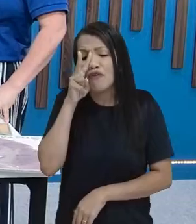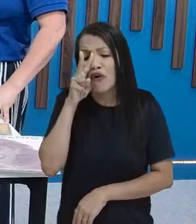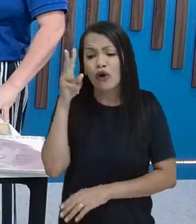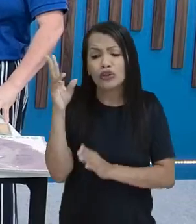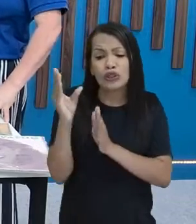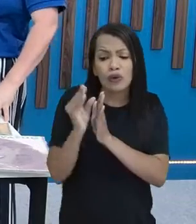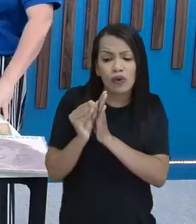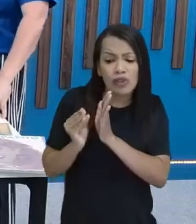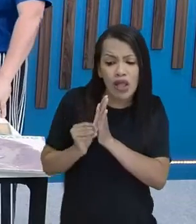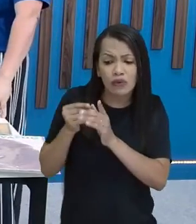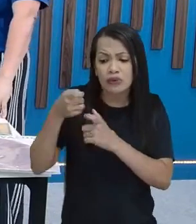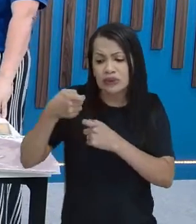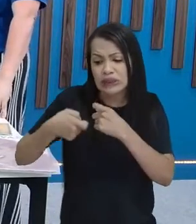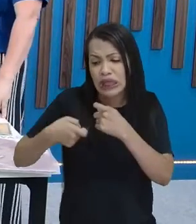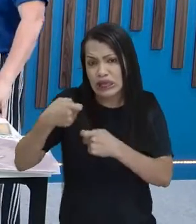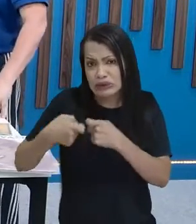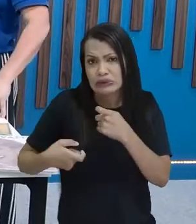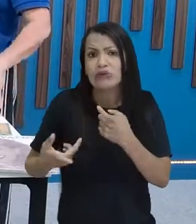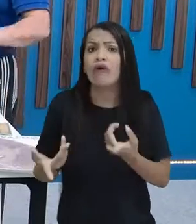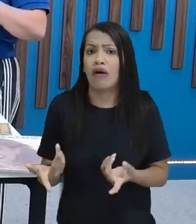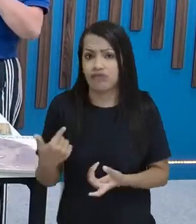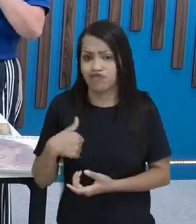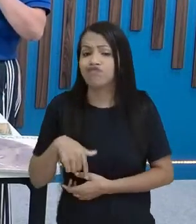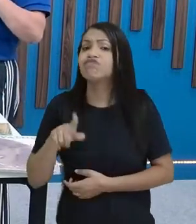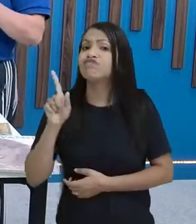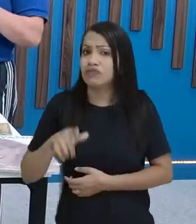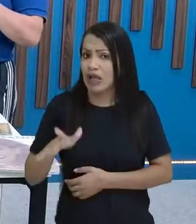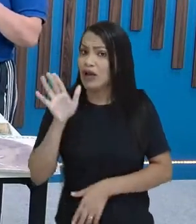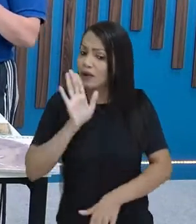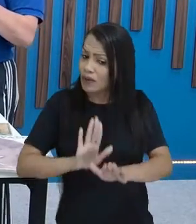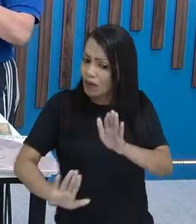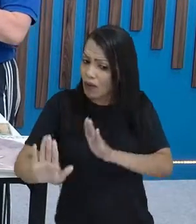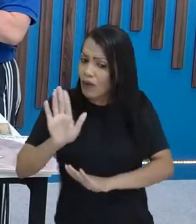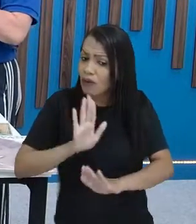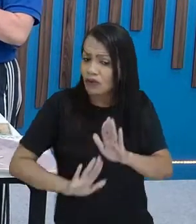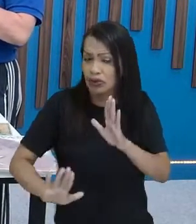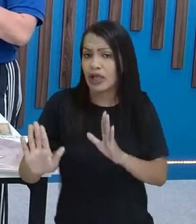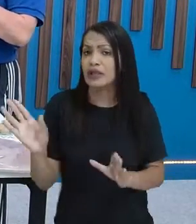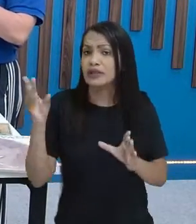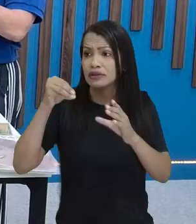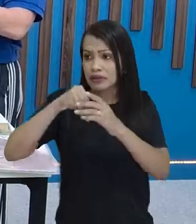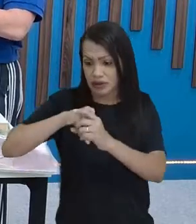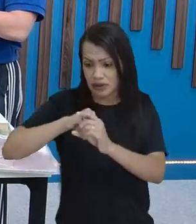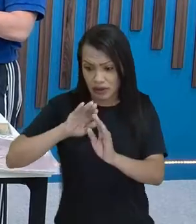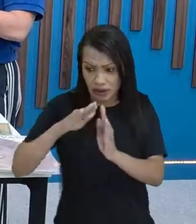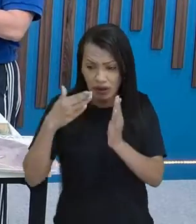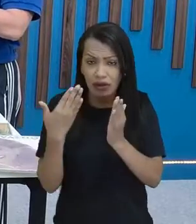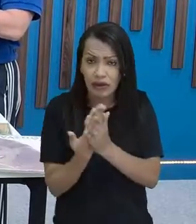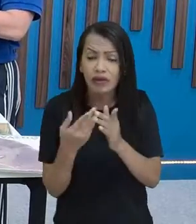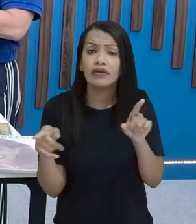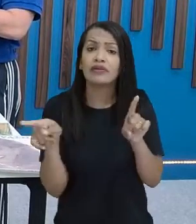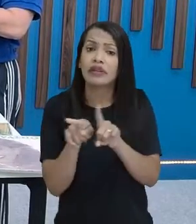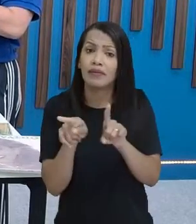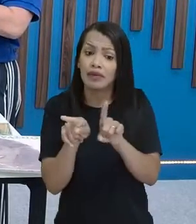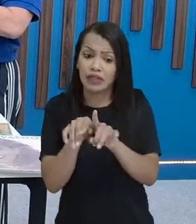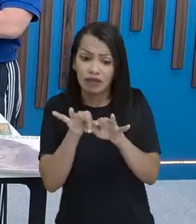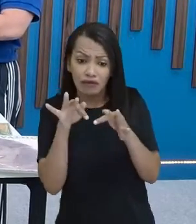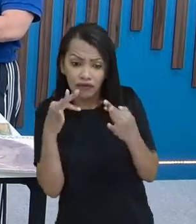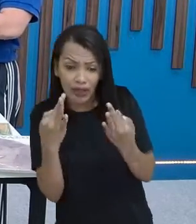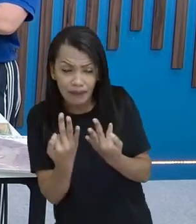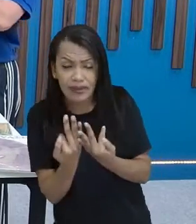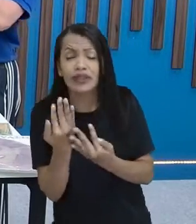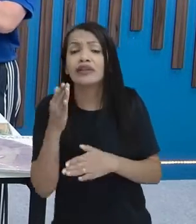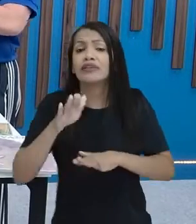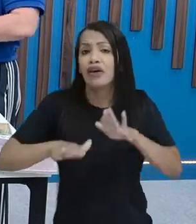Alguns gêneros hoje. Então, a gente tem que só ter esse cuidado dentro da escola, né? E as famílias também, talvez, tenham que